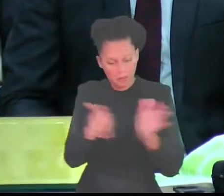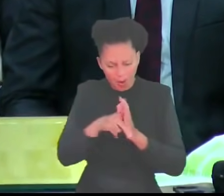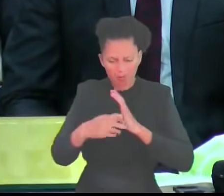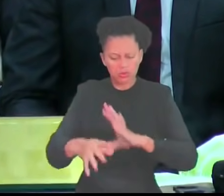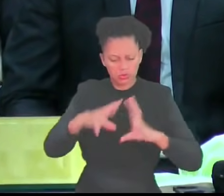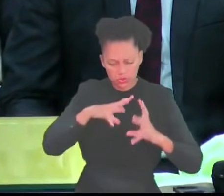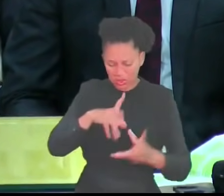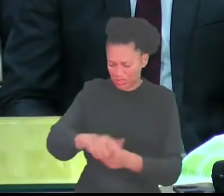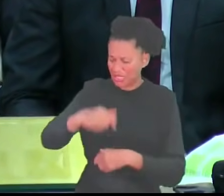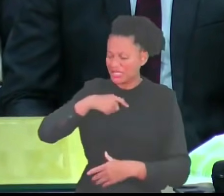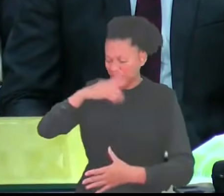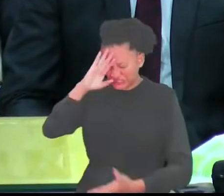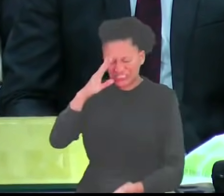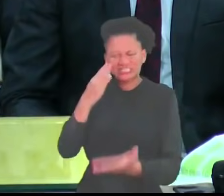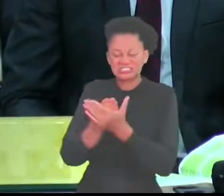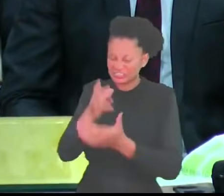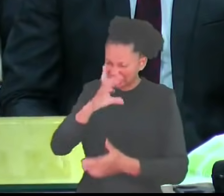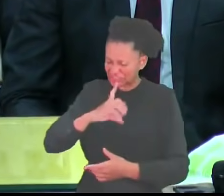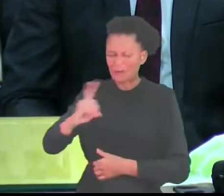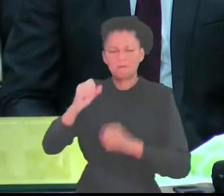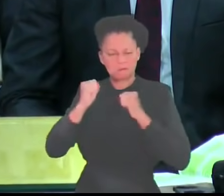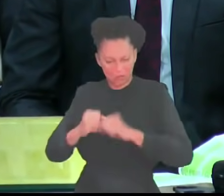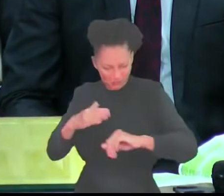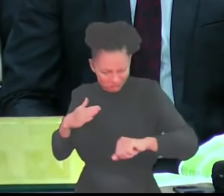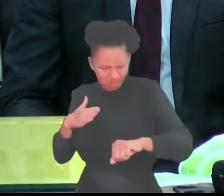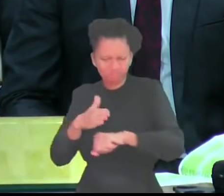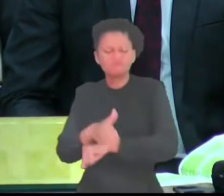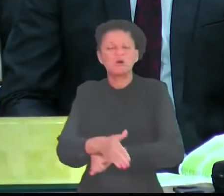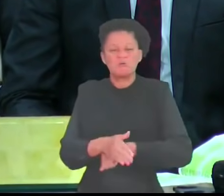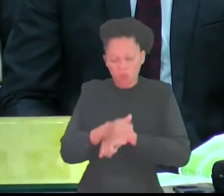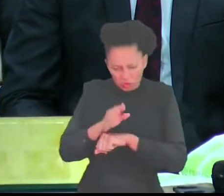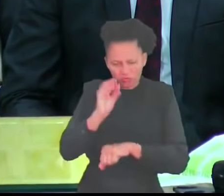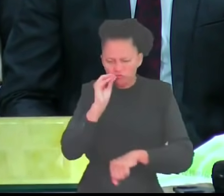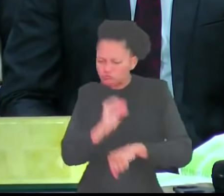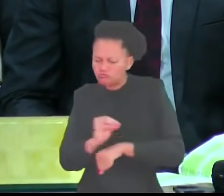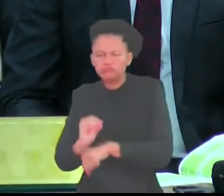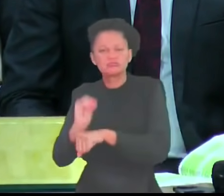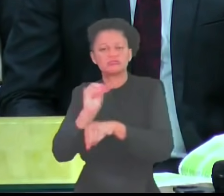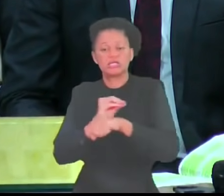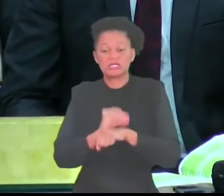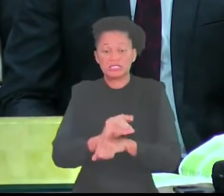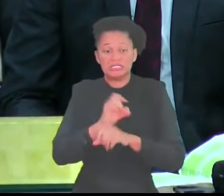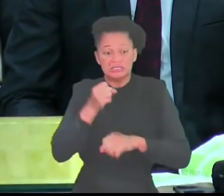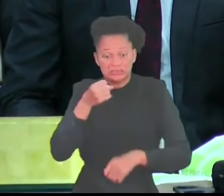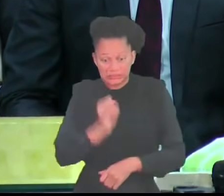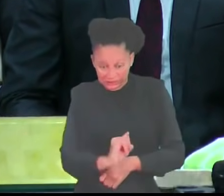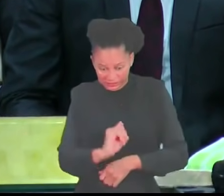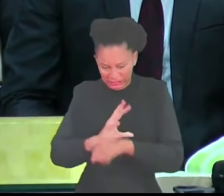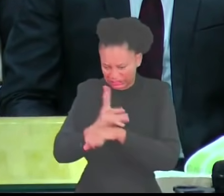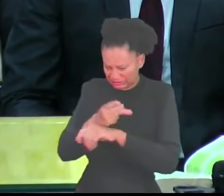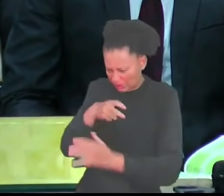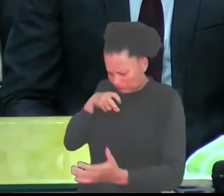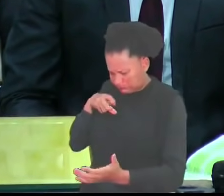creio que Deus ainda pode entrar com uma providência se a igreja cair de joelhos.